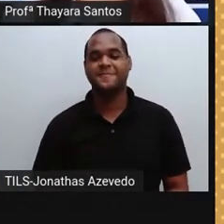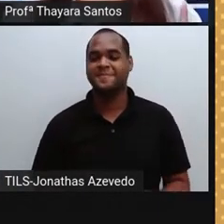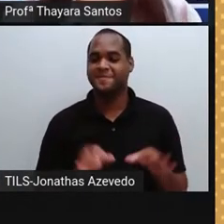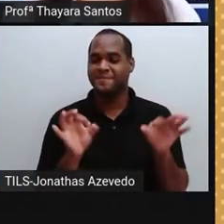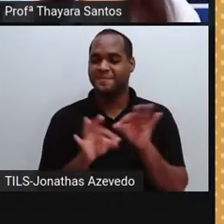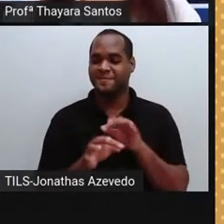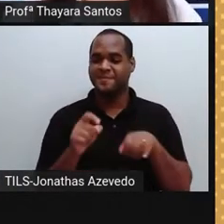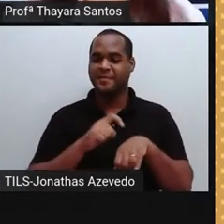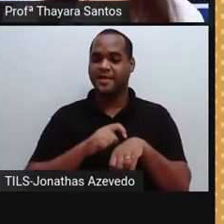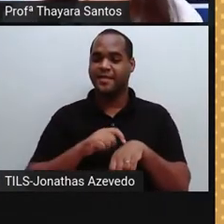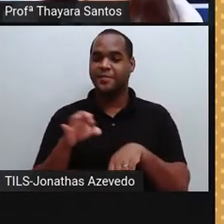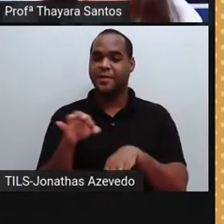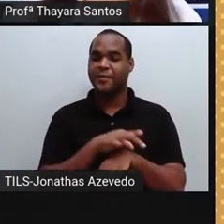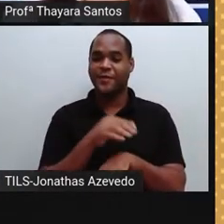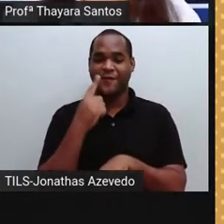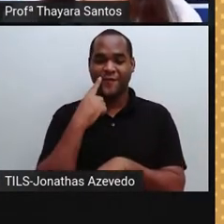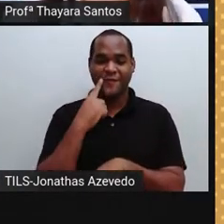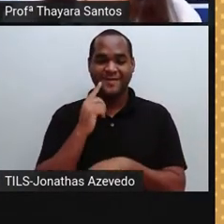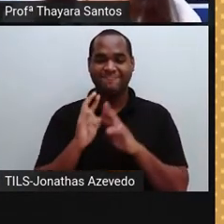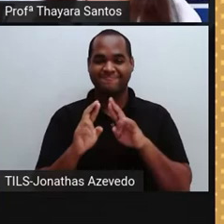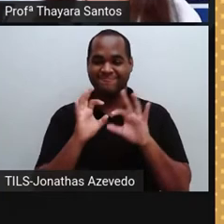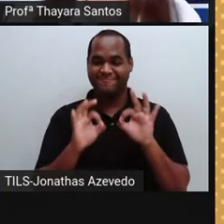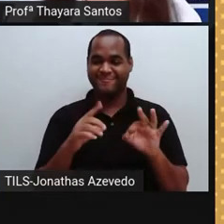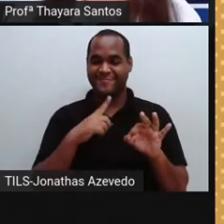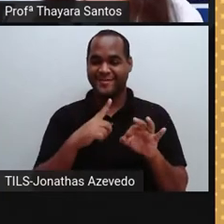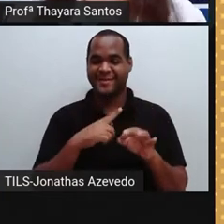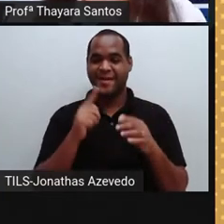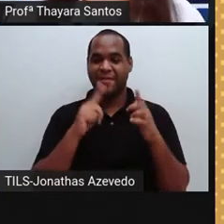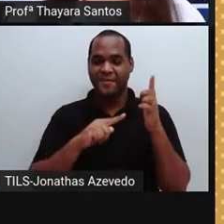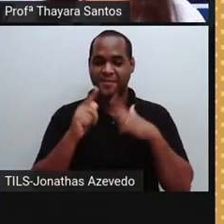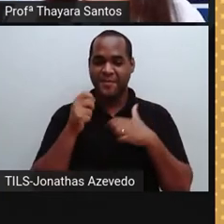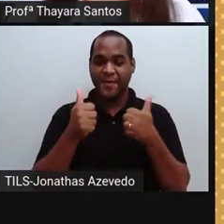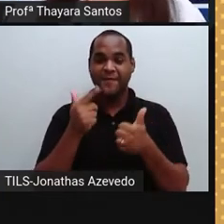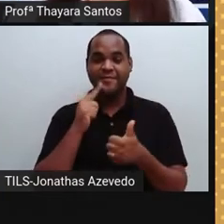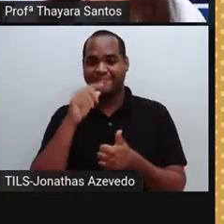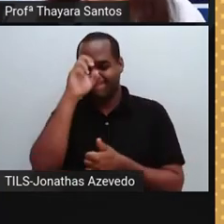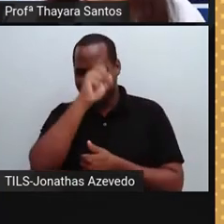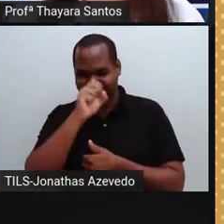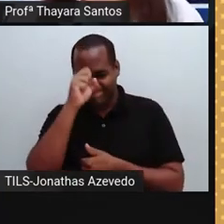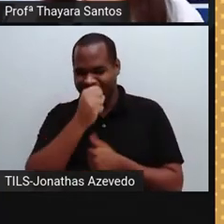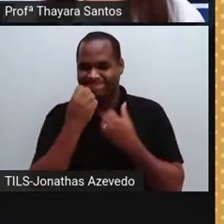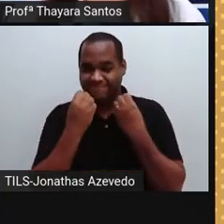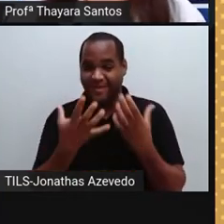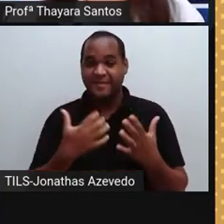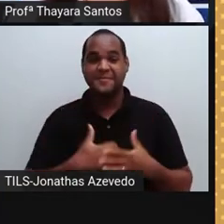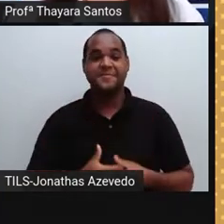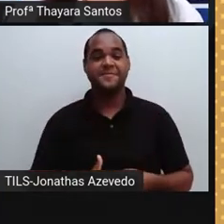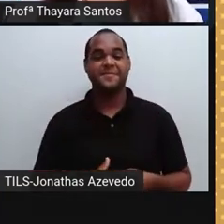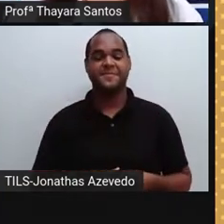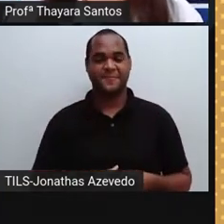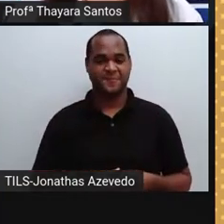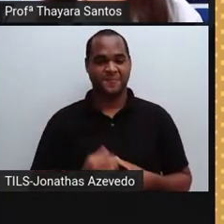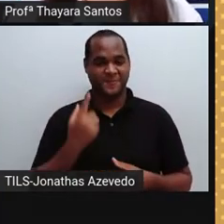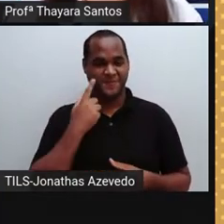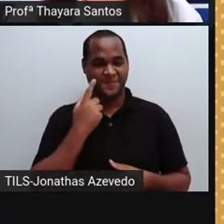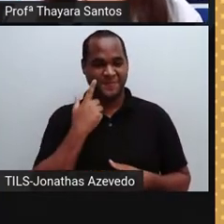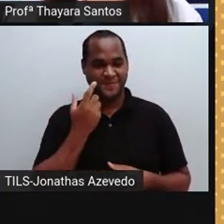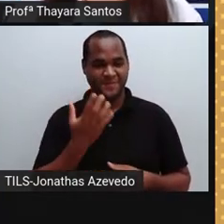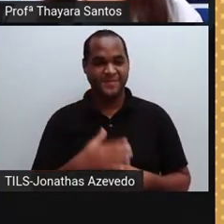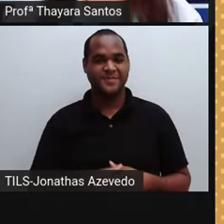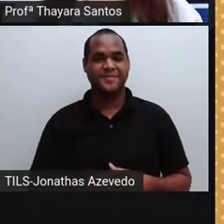Pronto, acabou o tempo. Vamos lá para a correção para ver se vocês acertaram, se vocês aprenderam direitinho. Vamos lá.